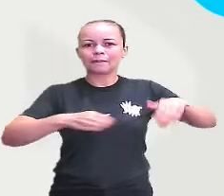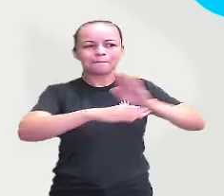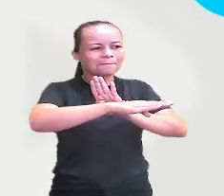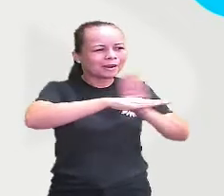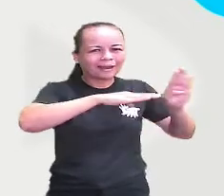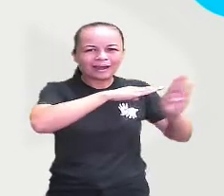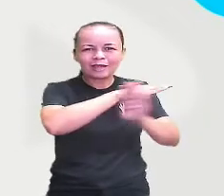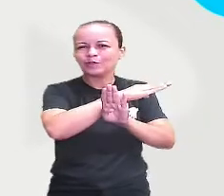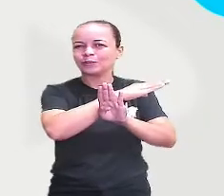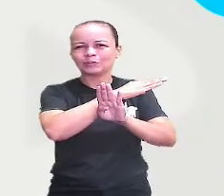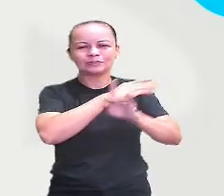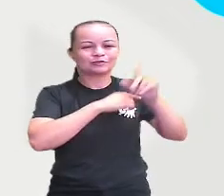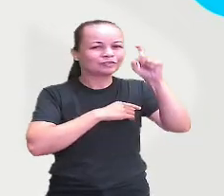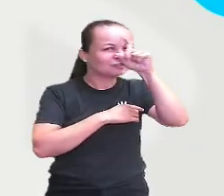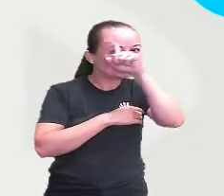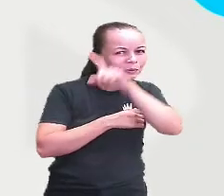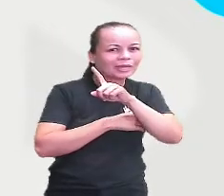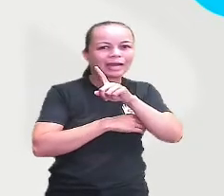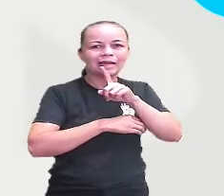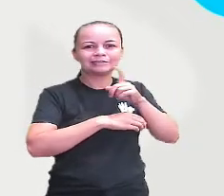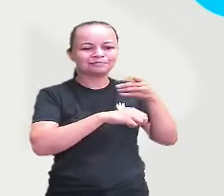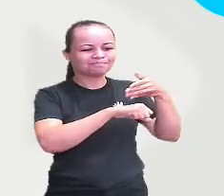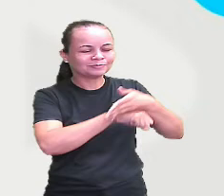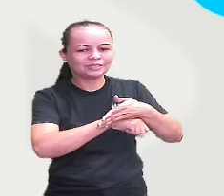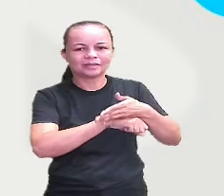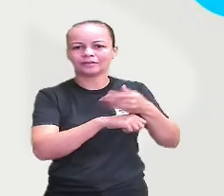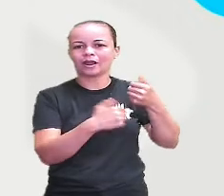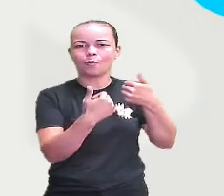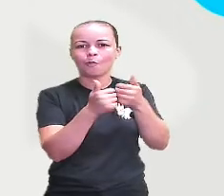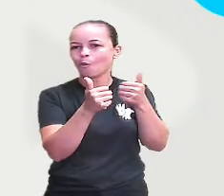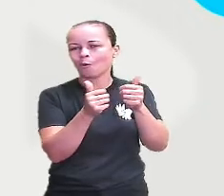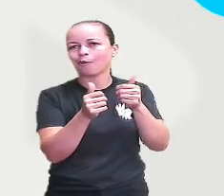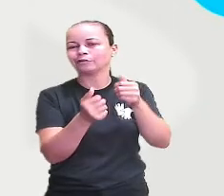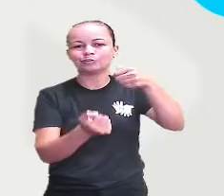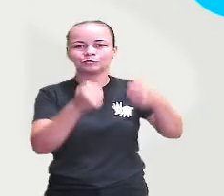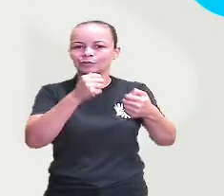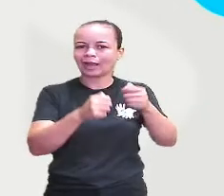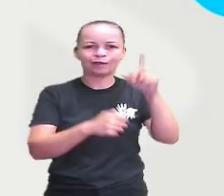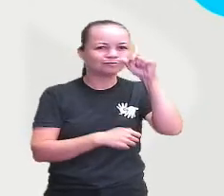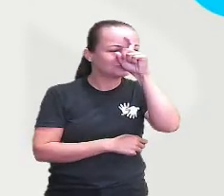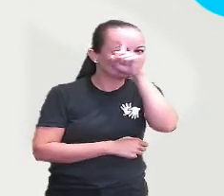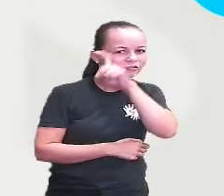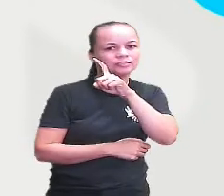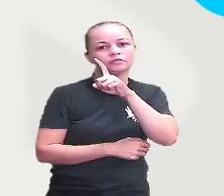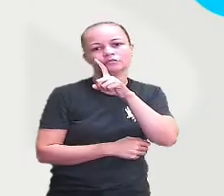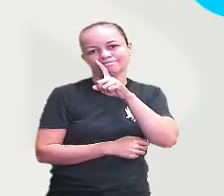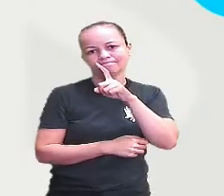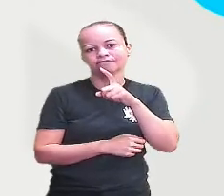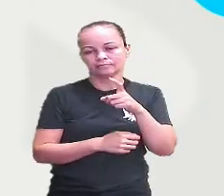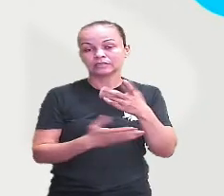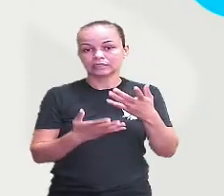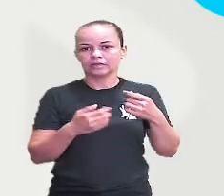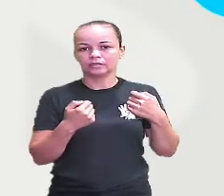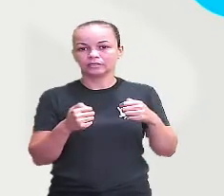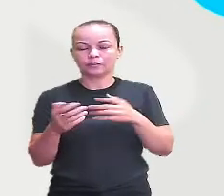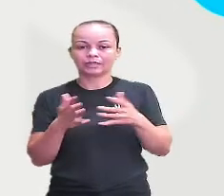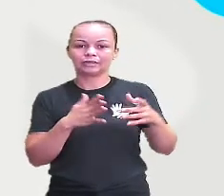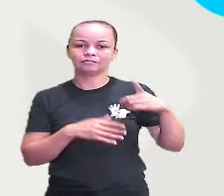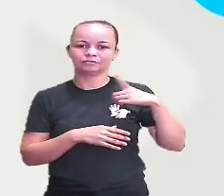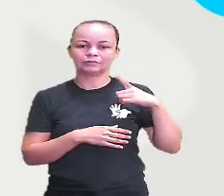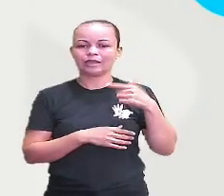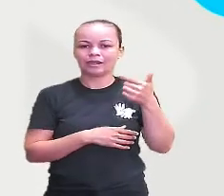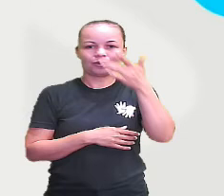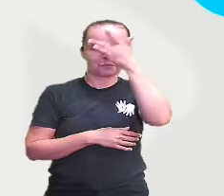eles tratem quem tem uma condição, uma renda menor, é muito mais difícil para quem não tem uma condição de